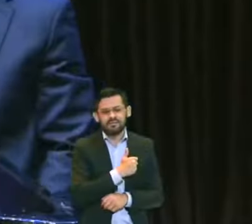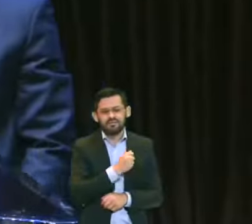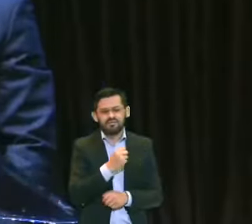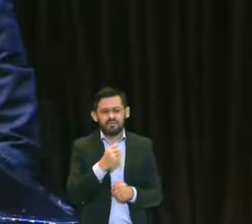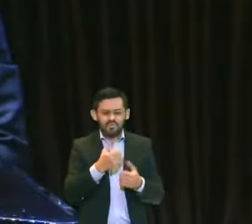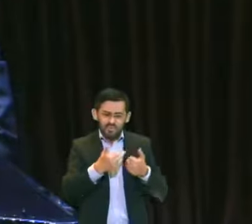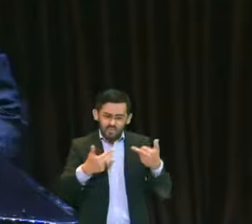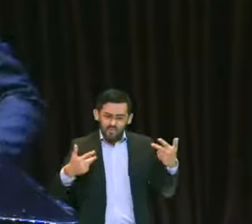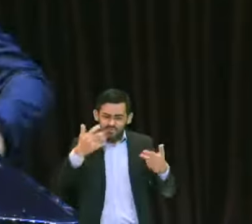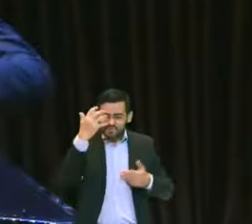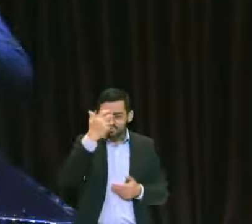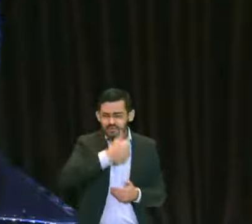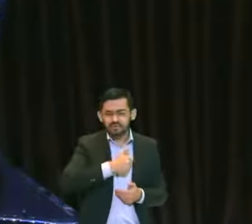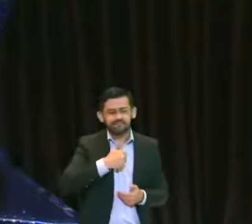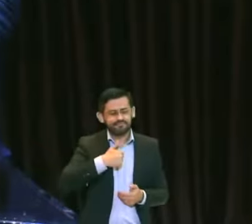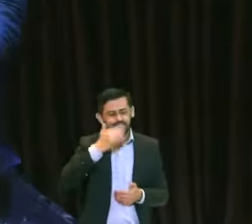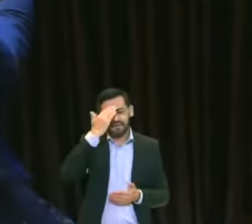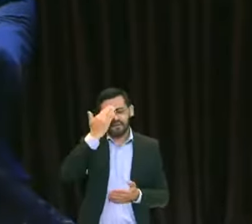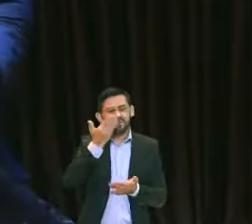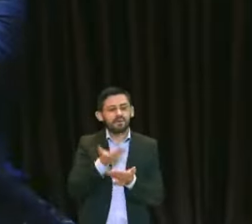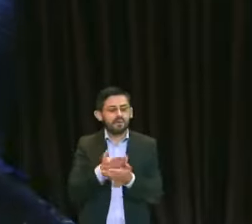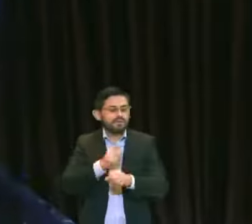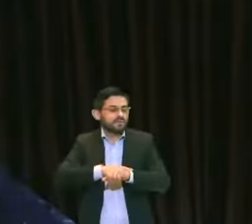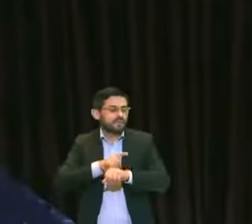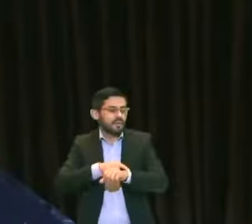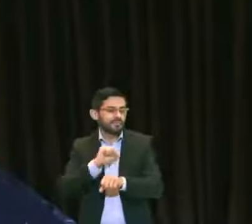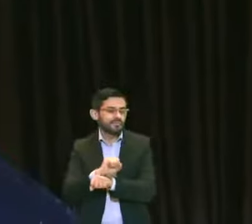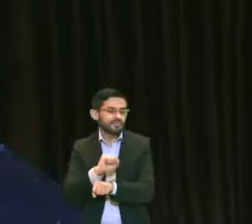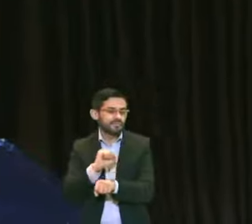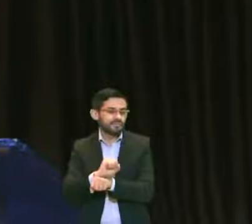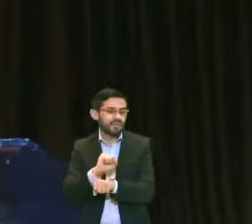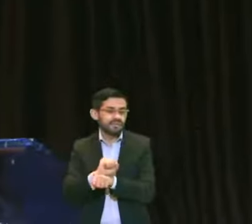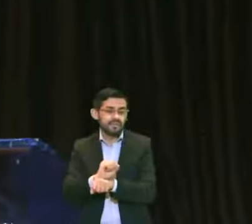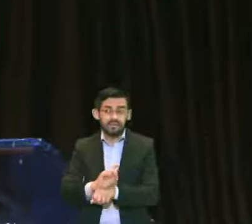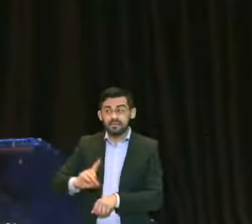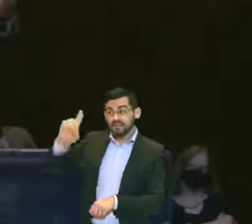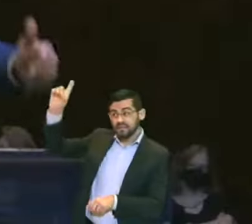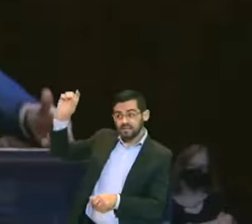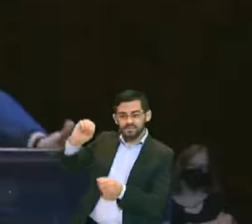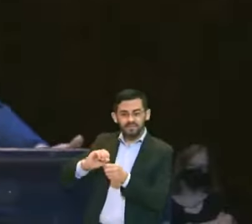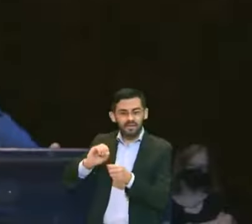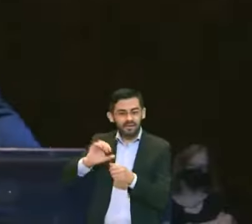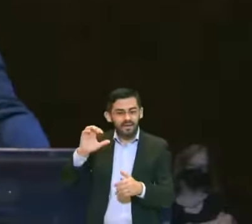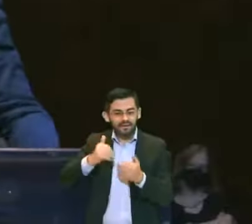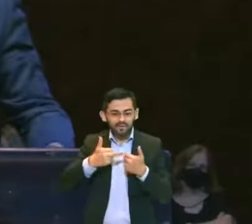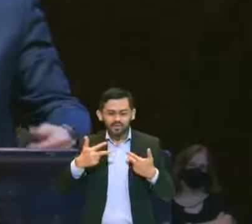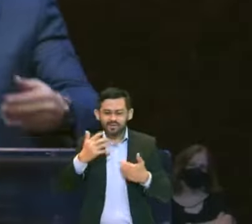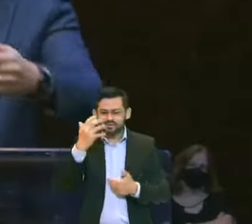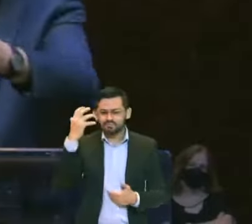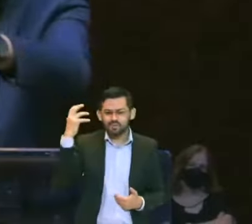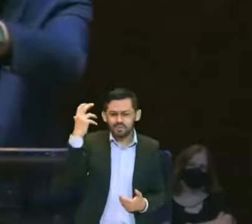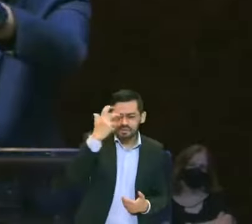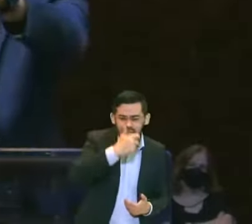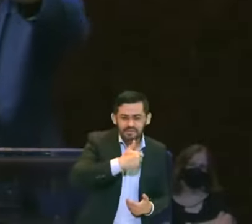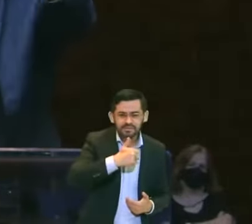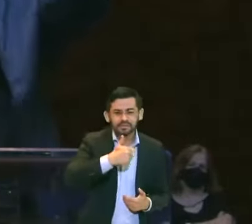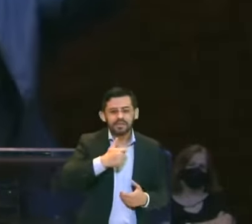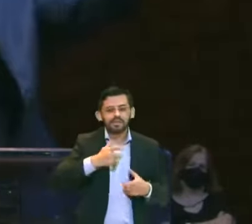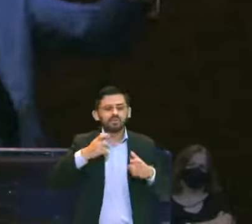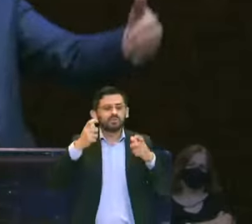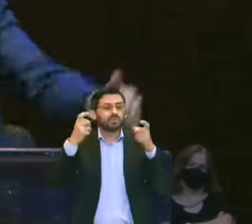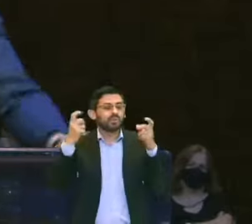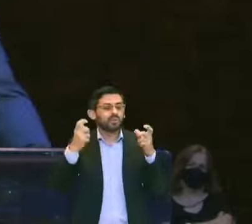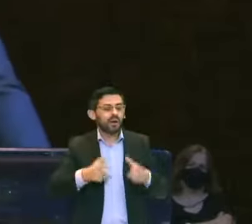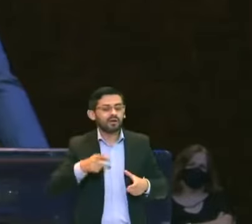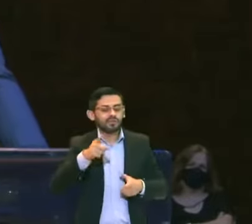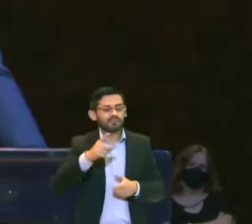Sabe, eu creio que nesse tempo de esperas, Deus vai criar beleza onde você está. Ele vai fazer você